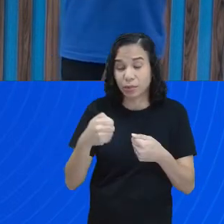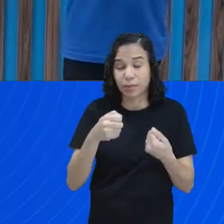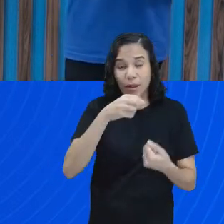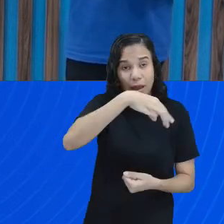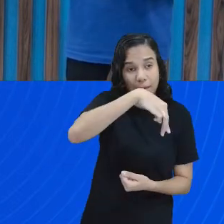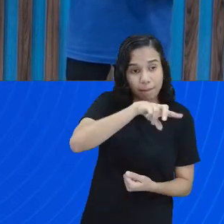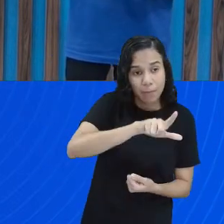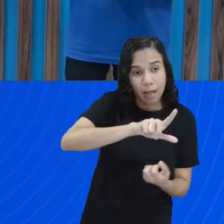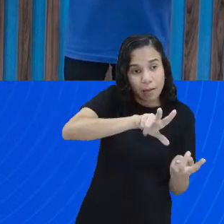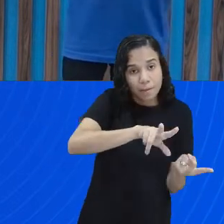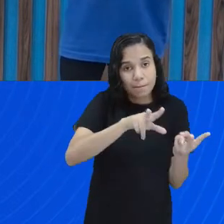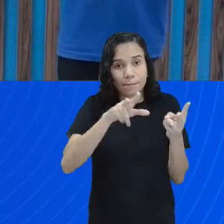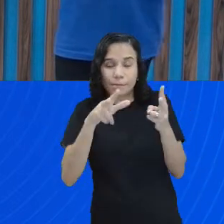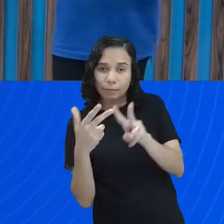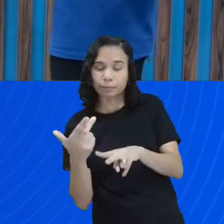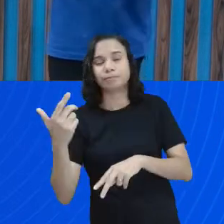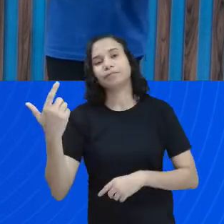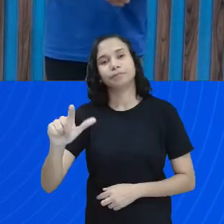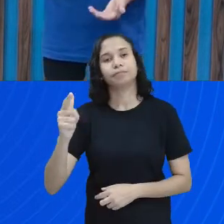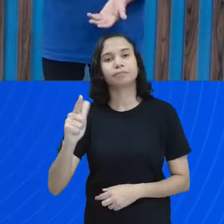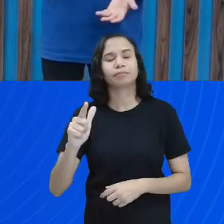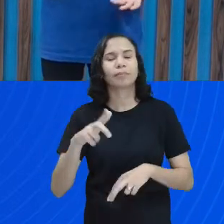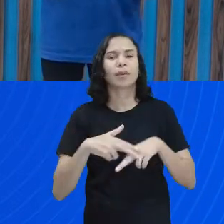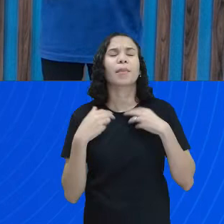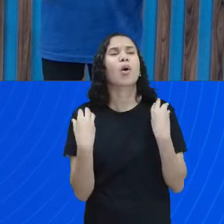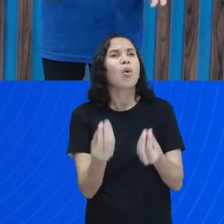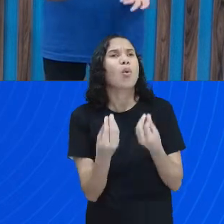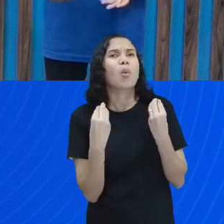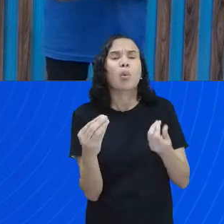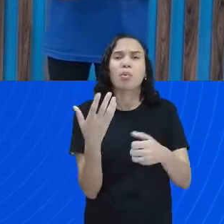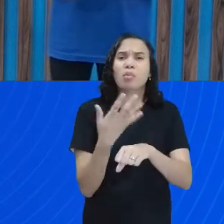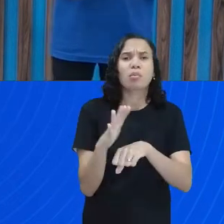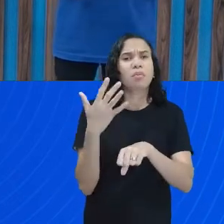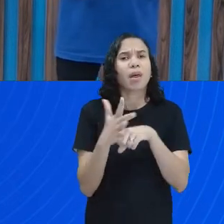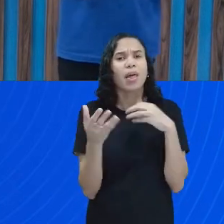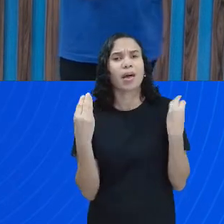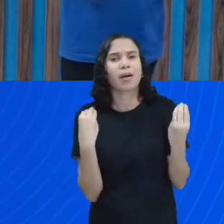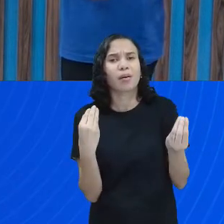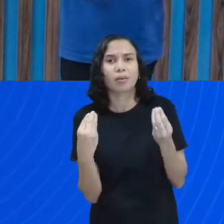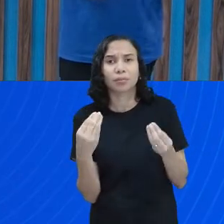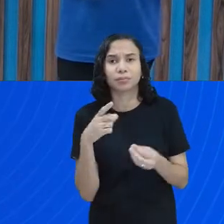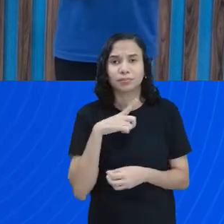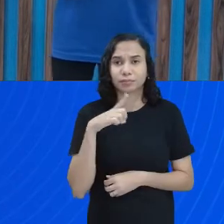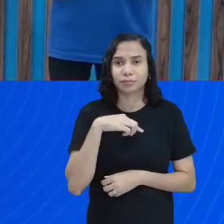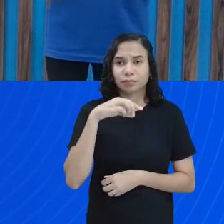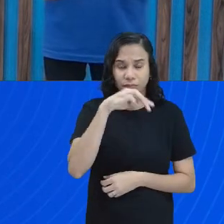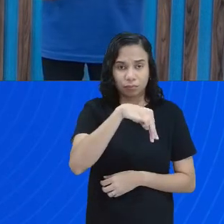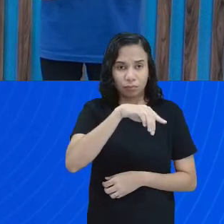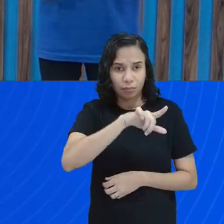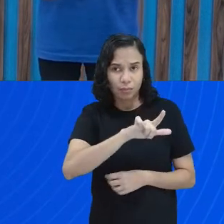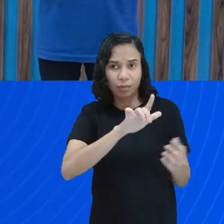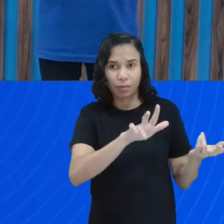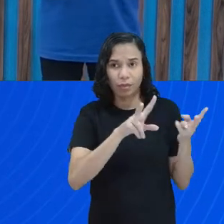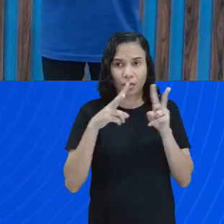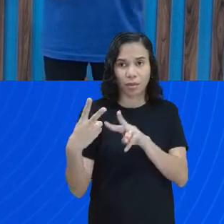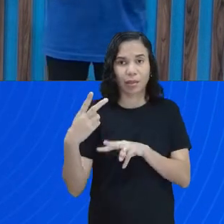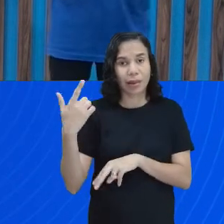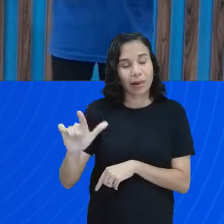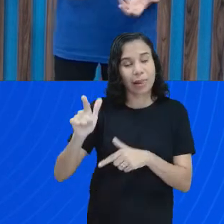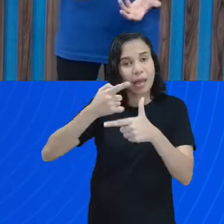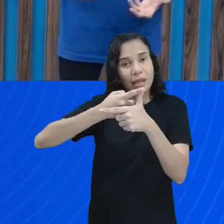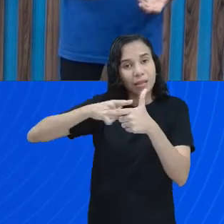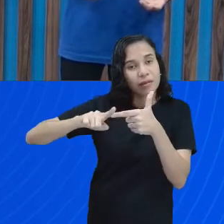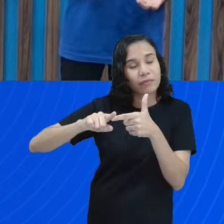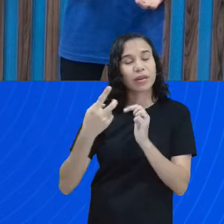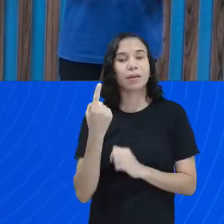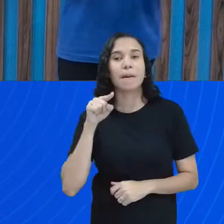de mililitros para litros. Ricardinho, como é que eu faço isso? Aí de mililitros para litros, você já vai dividir por